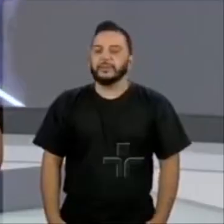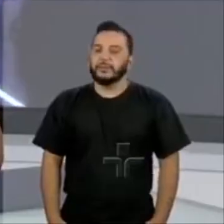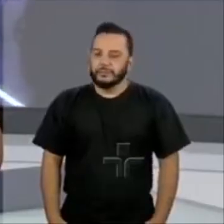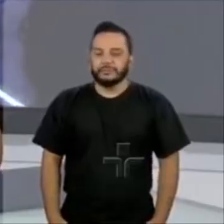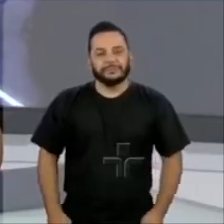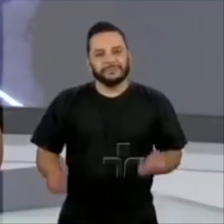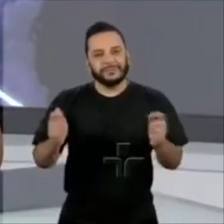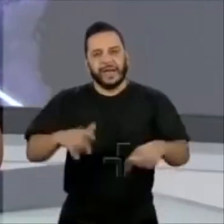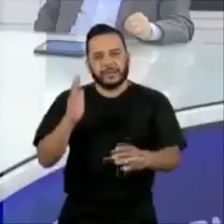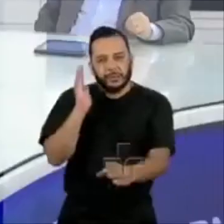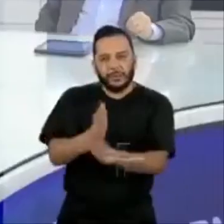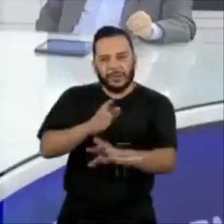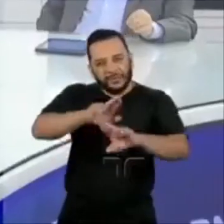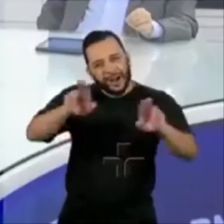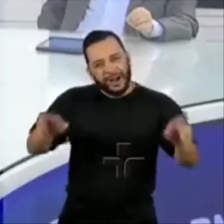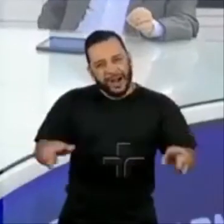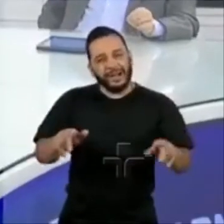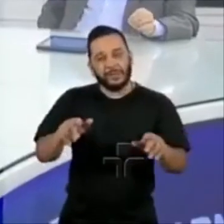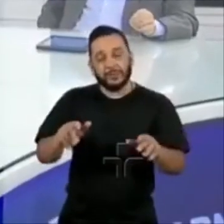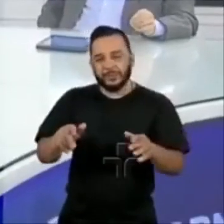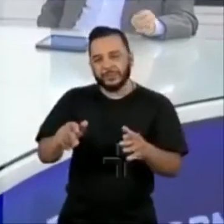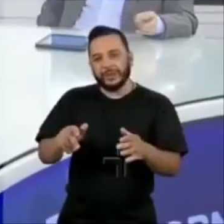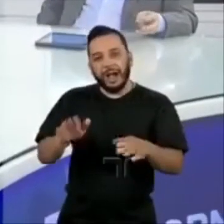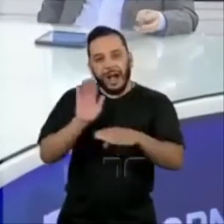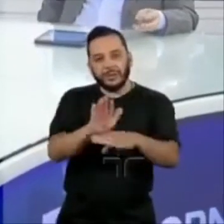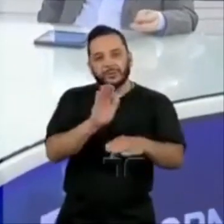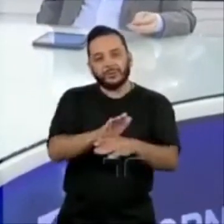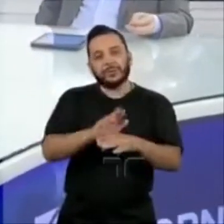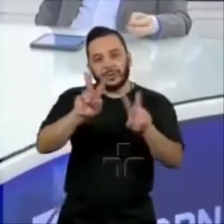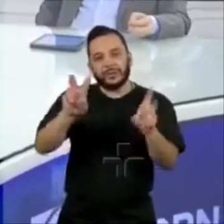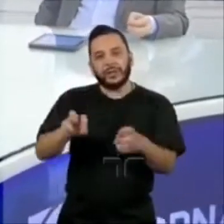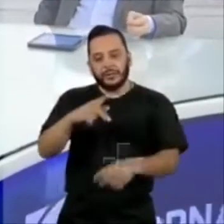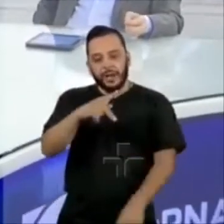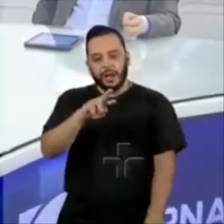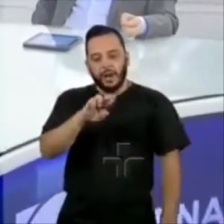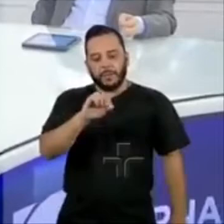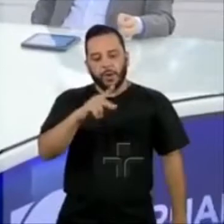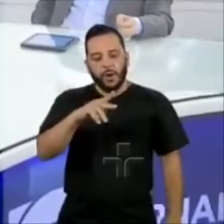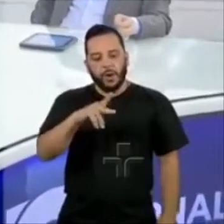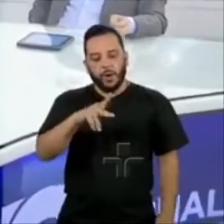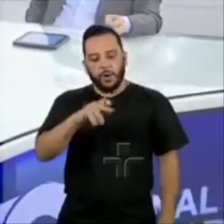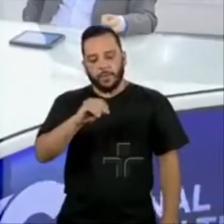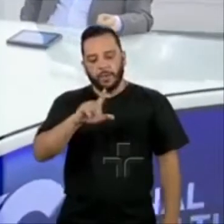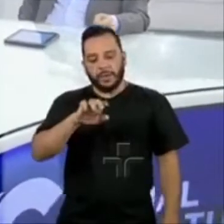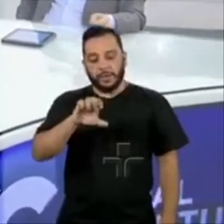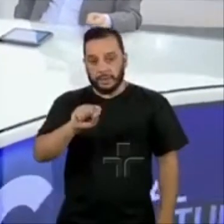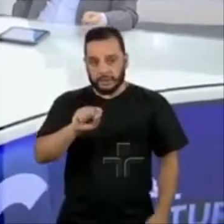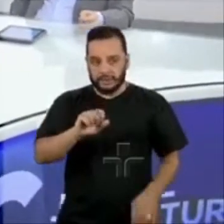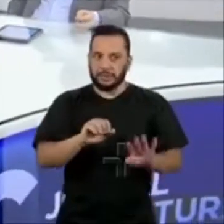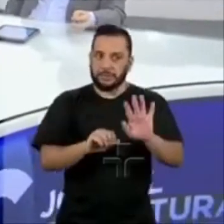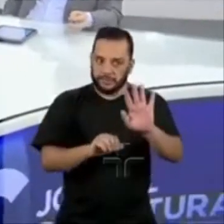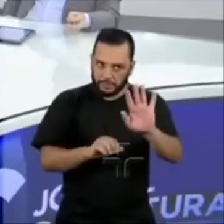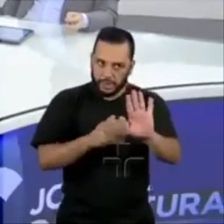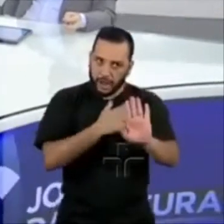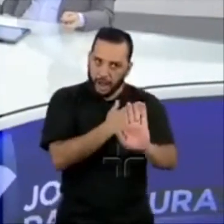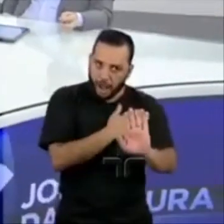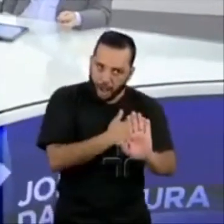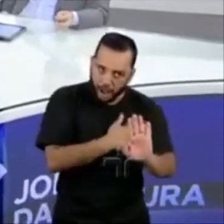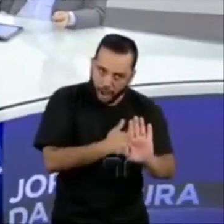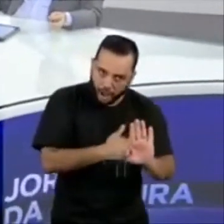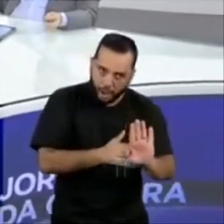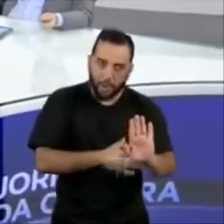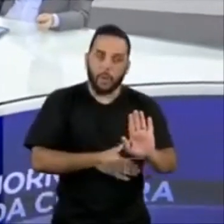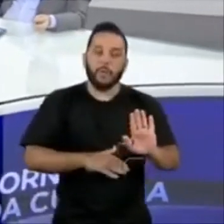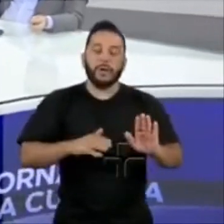ser descobertos sobre o uso de própolis bom vão primeiro analisar com calma porque é diz